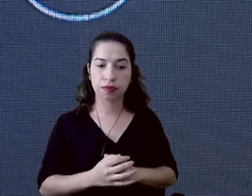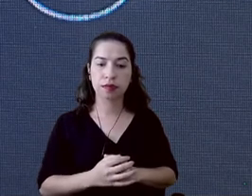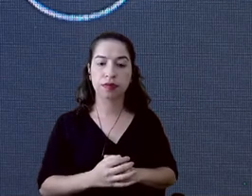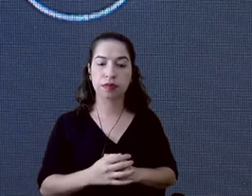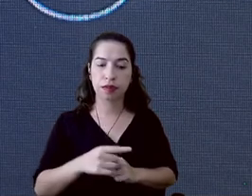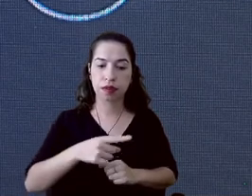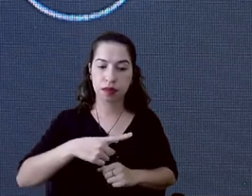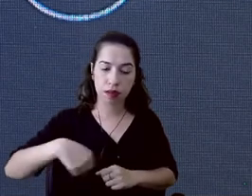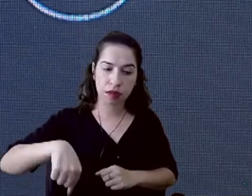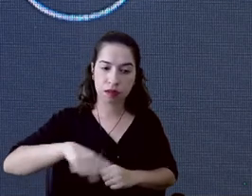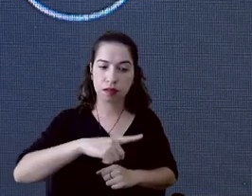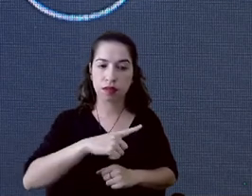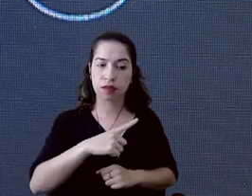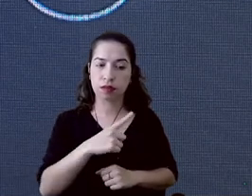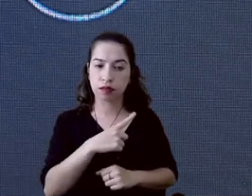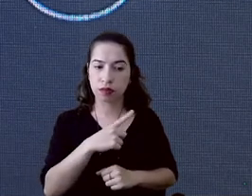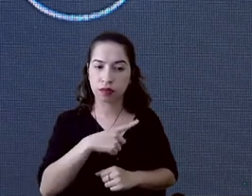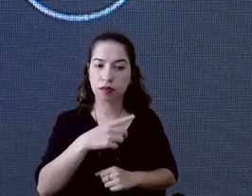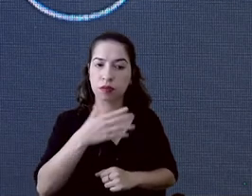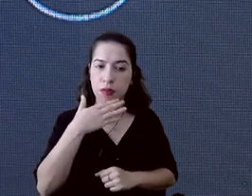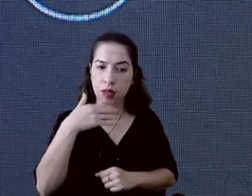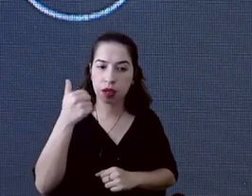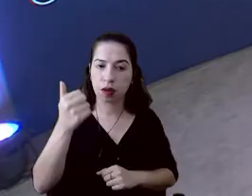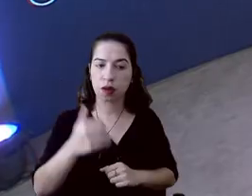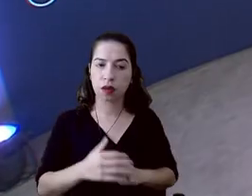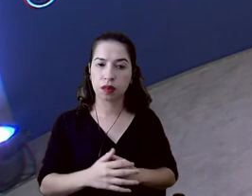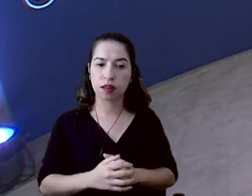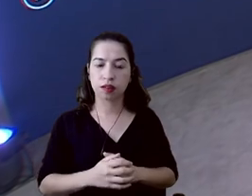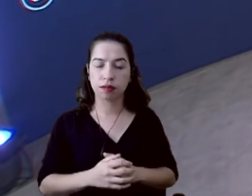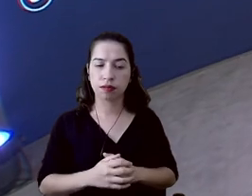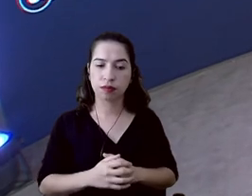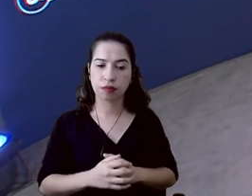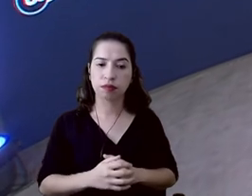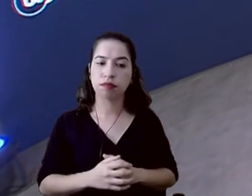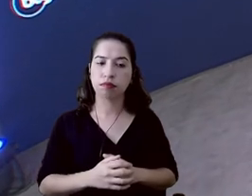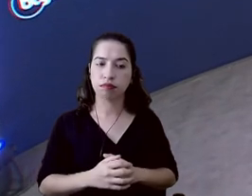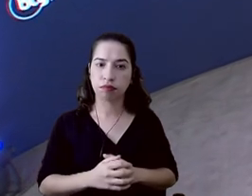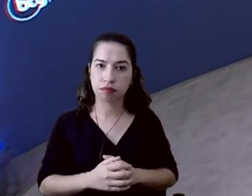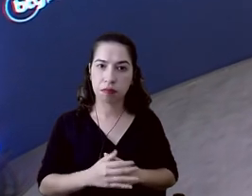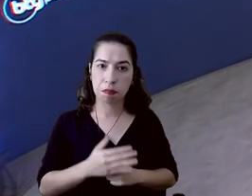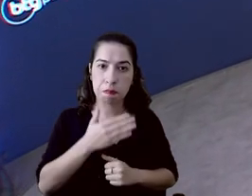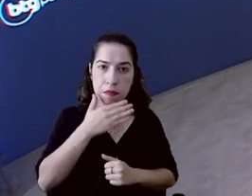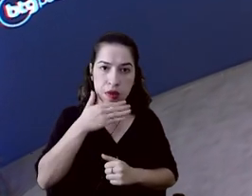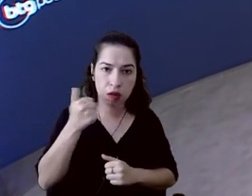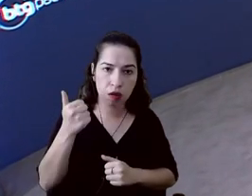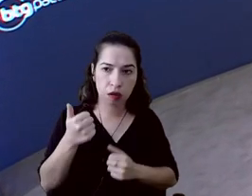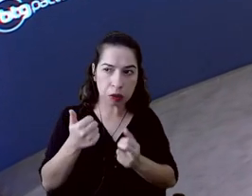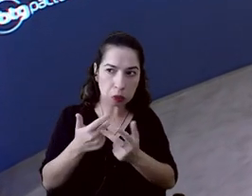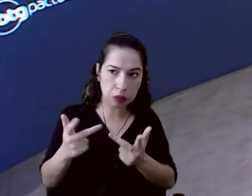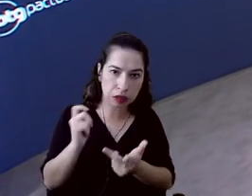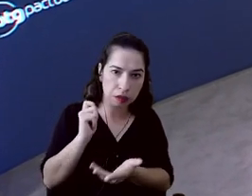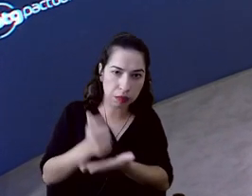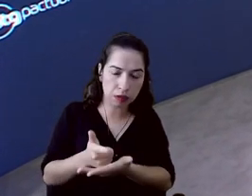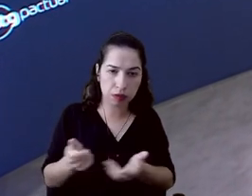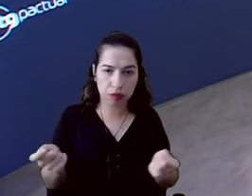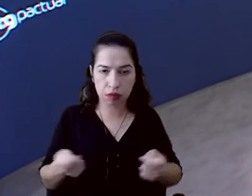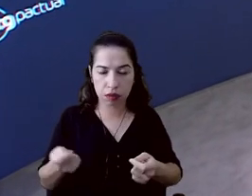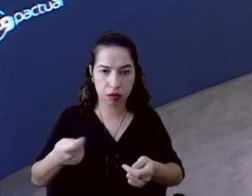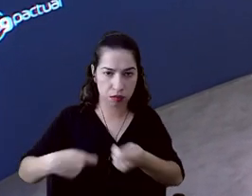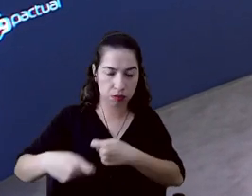redundância a melhor a gente tem as melhores condições comerciais a gente tem